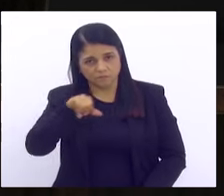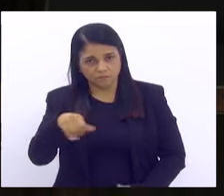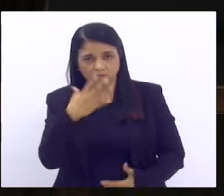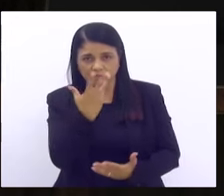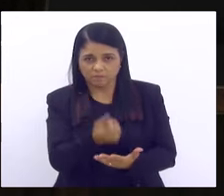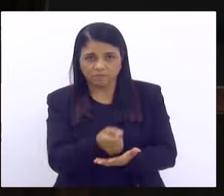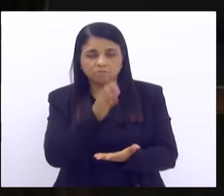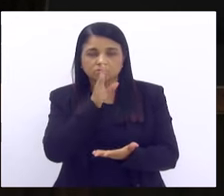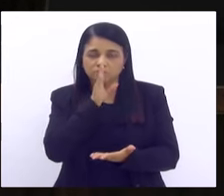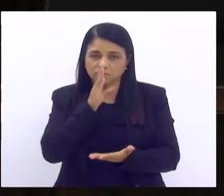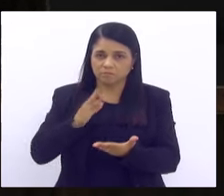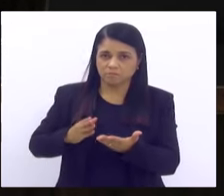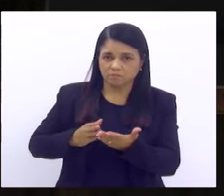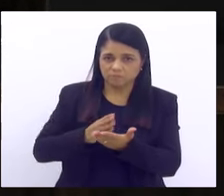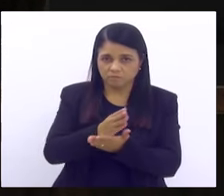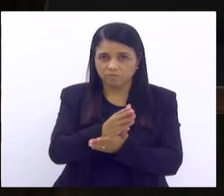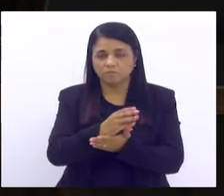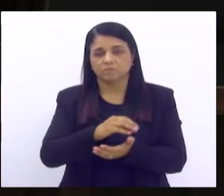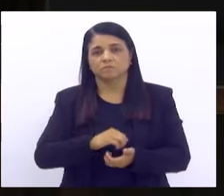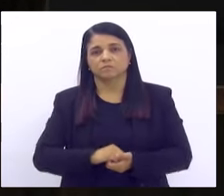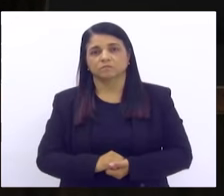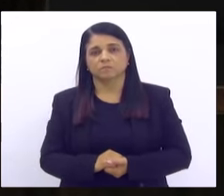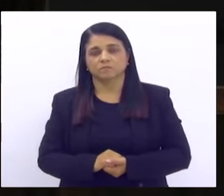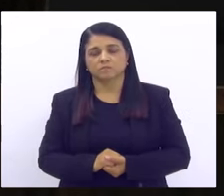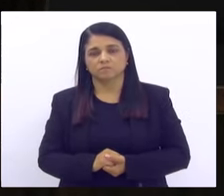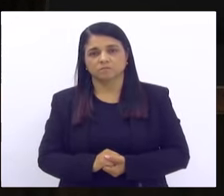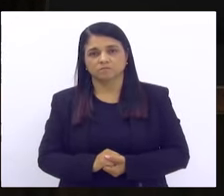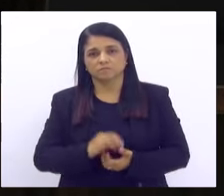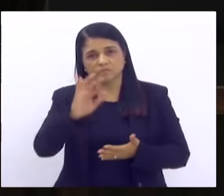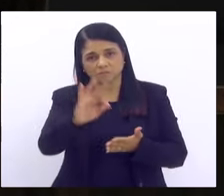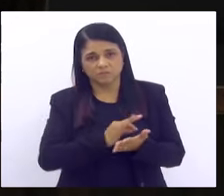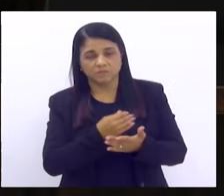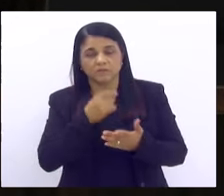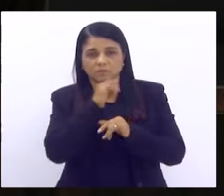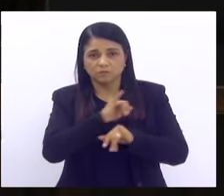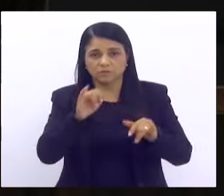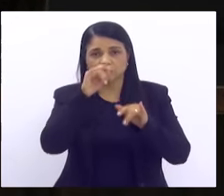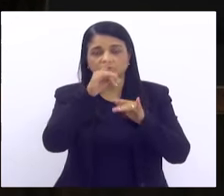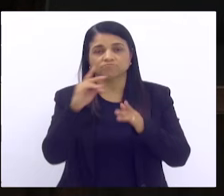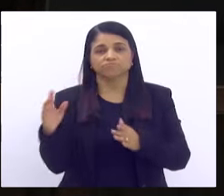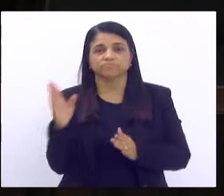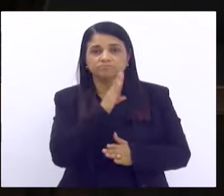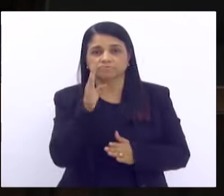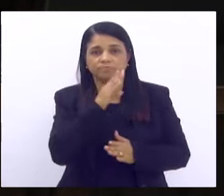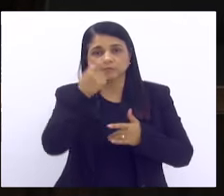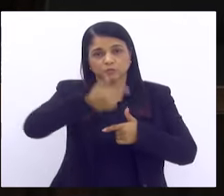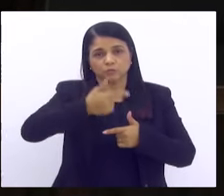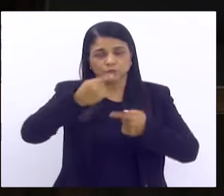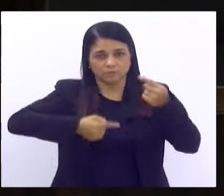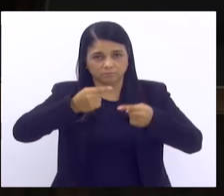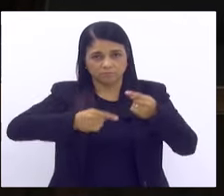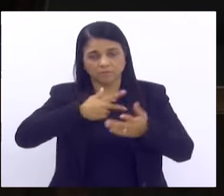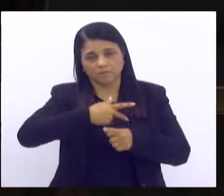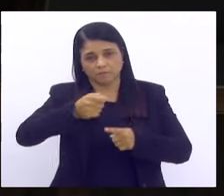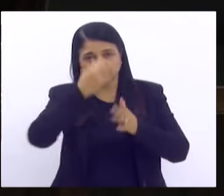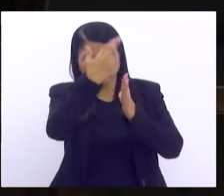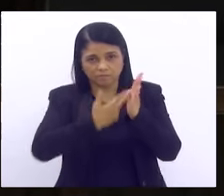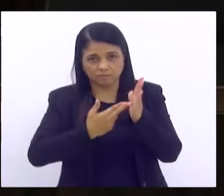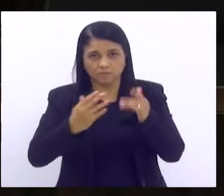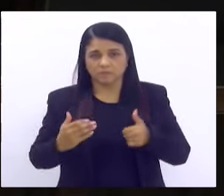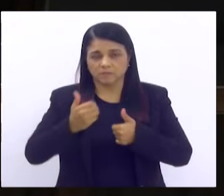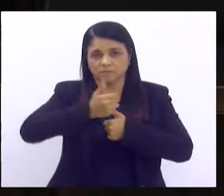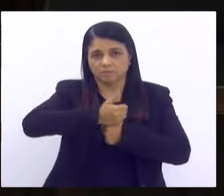aprovam, permaneçam como estão. Aprovado, vai autógrafo. Anuncio, em tramitação ordinária e segunda discussão, redação do vencido, assim